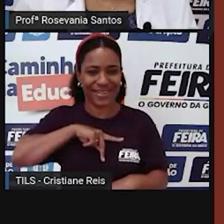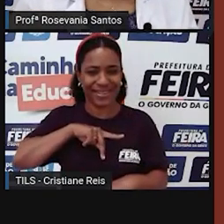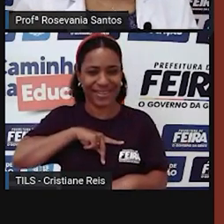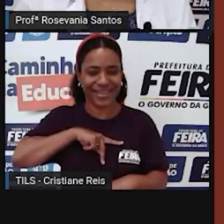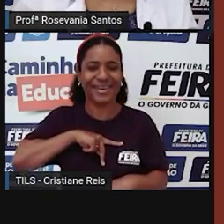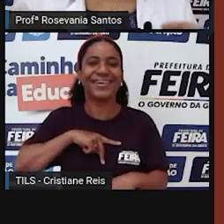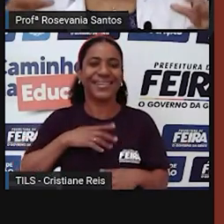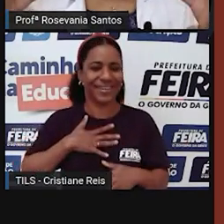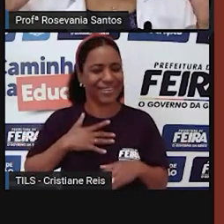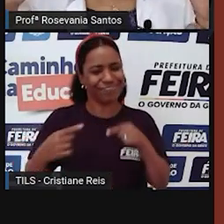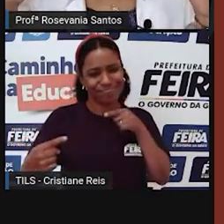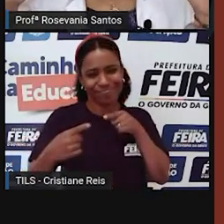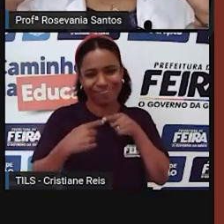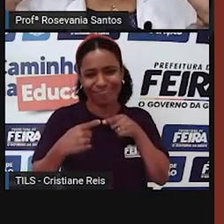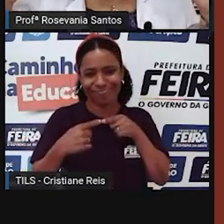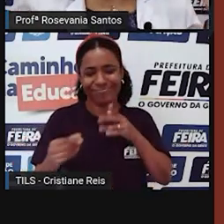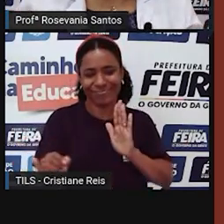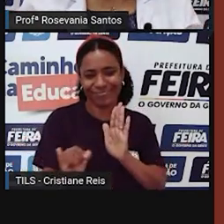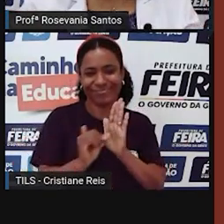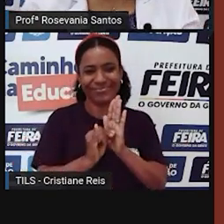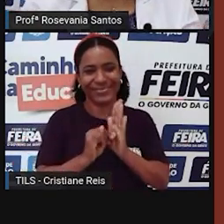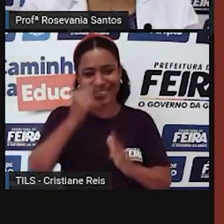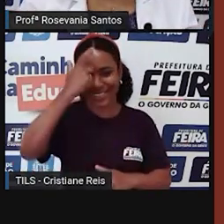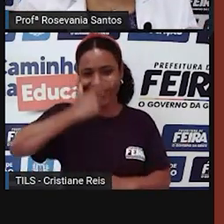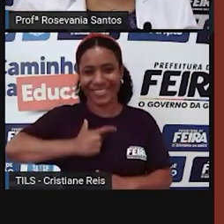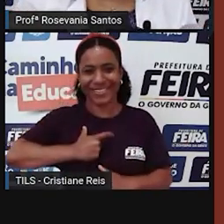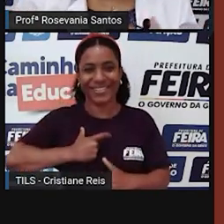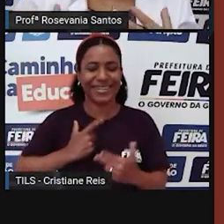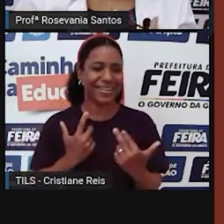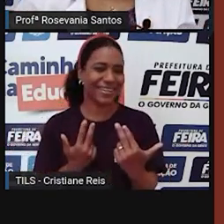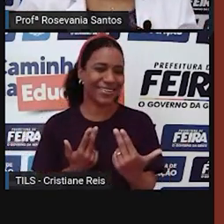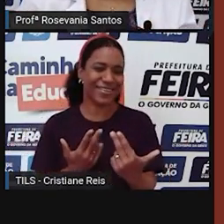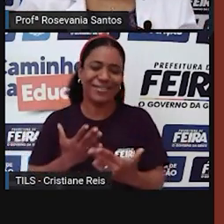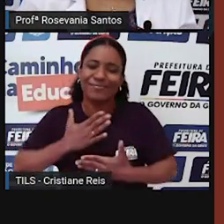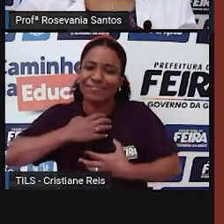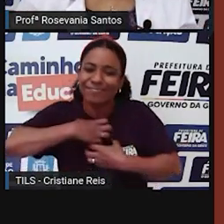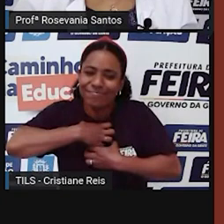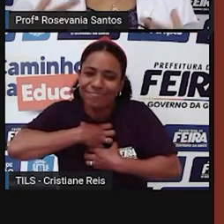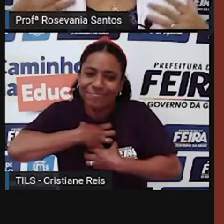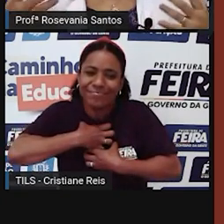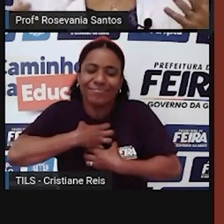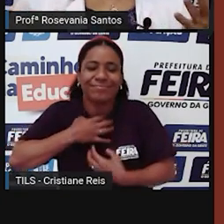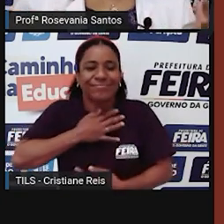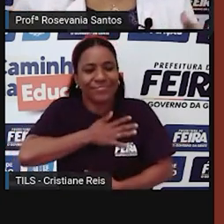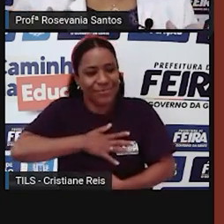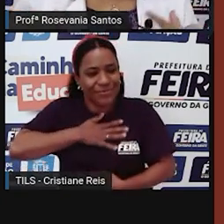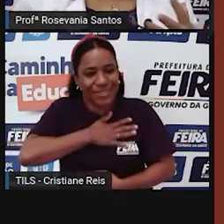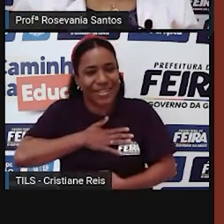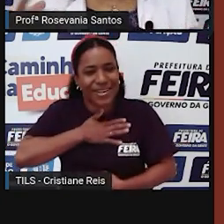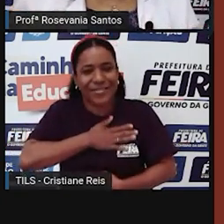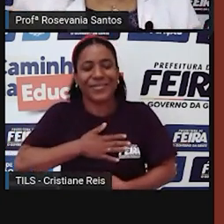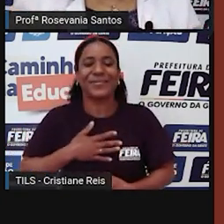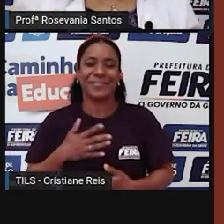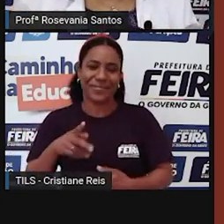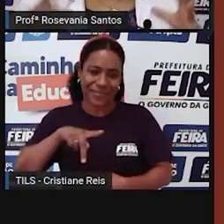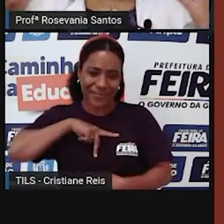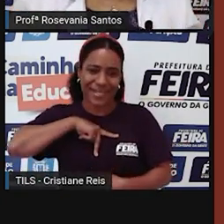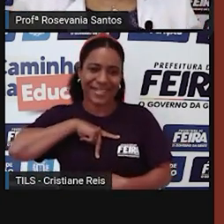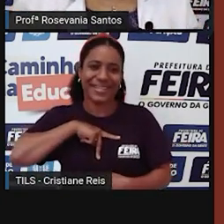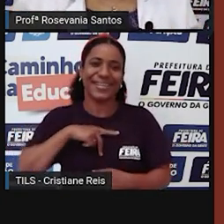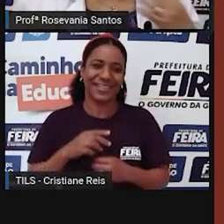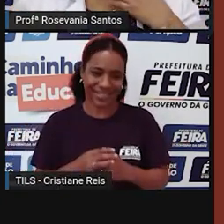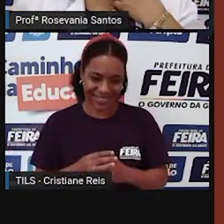nossa carinha, que dá aquele jeitinho assim de meio, de aconchego, né, contendo todas